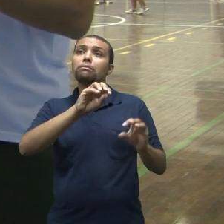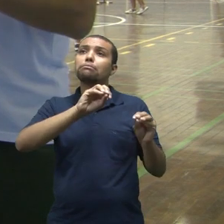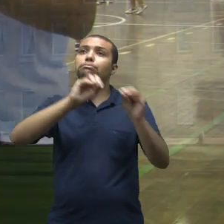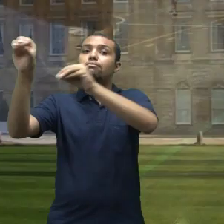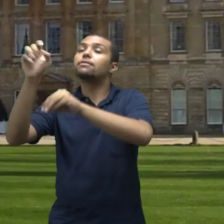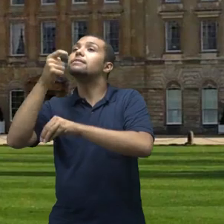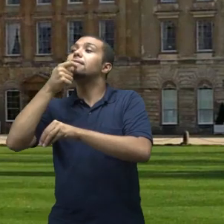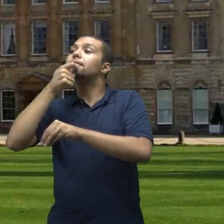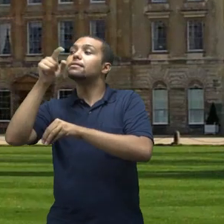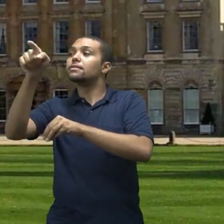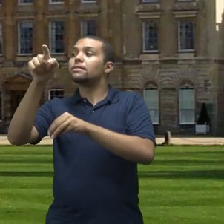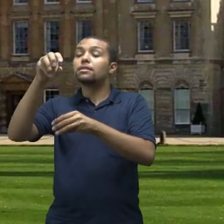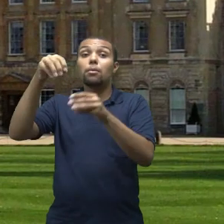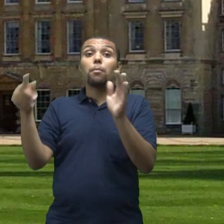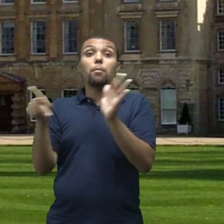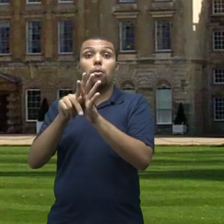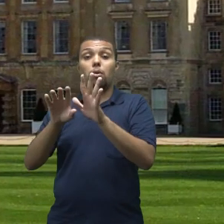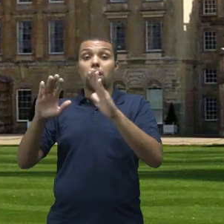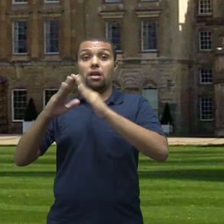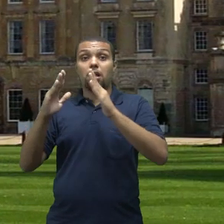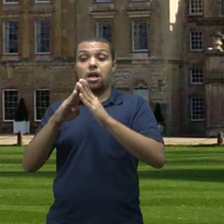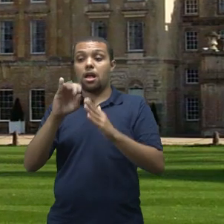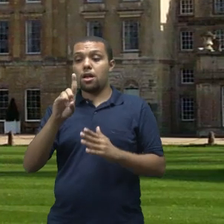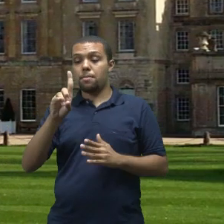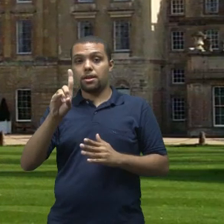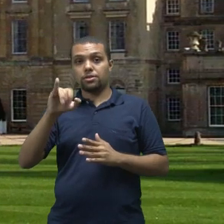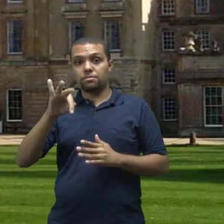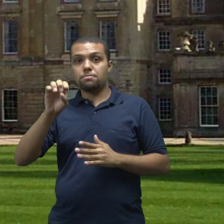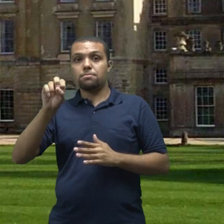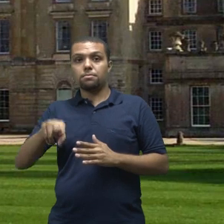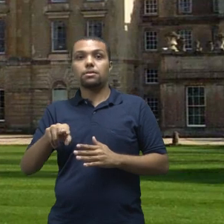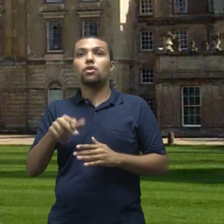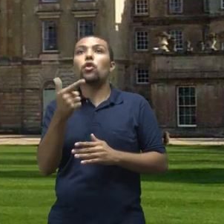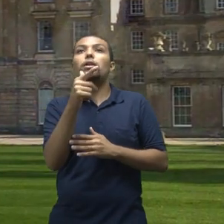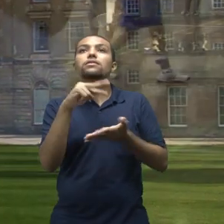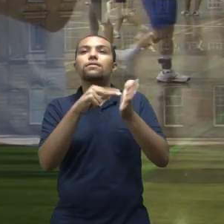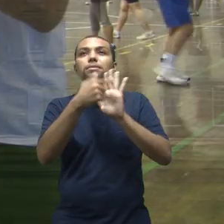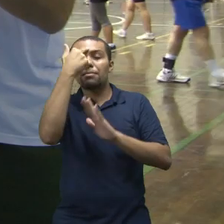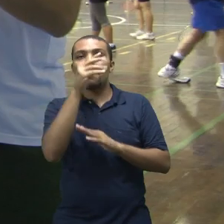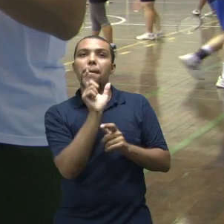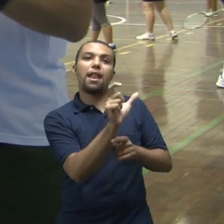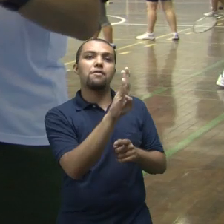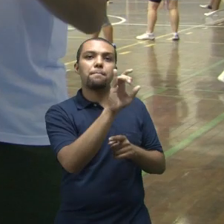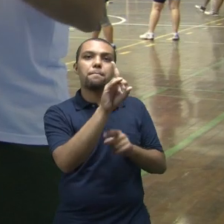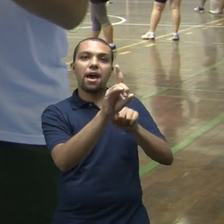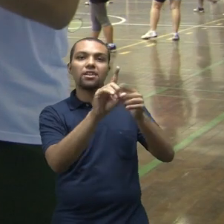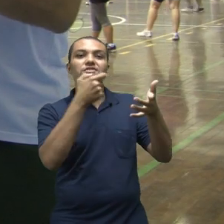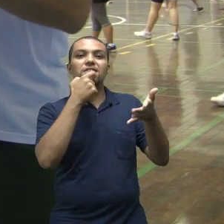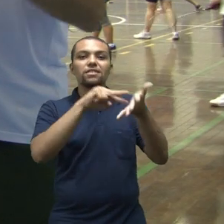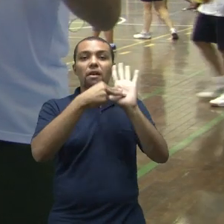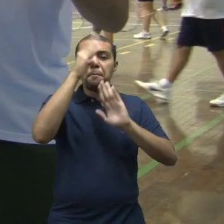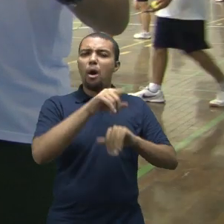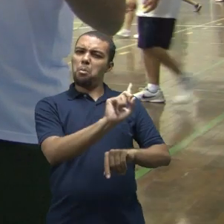levaram para a Inglaterra. E os ingleses levaram para uma propriedade chamada Badminton House. Então não tem tradução bad, mal, tem gente que confunde. Era